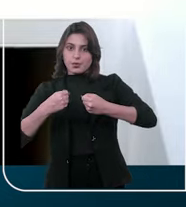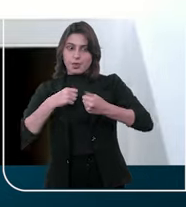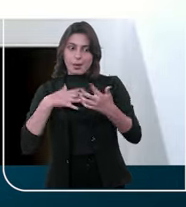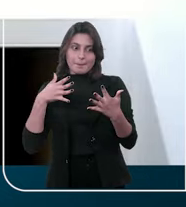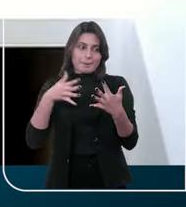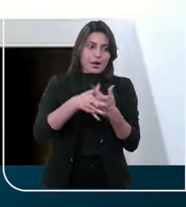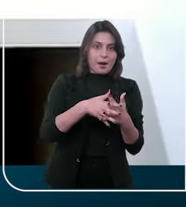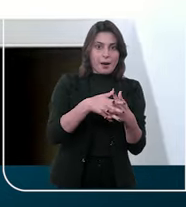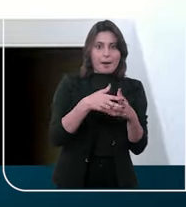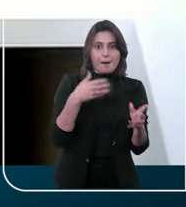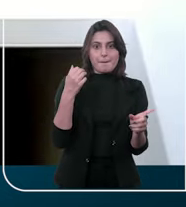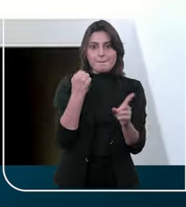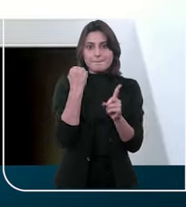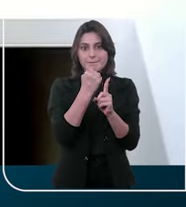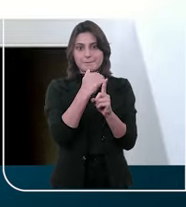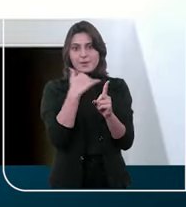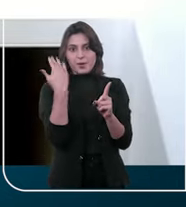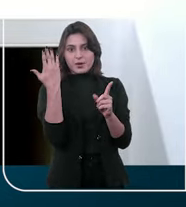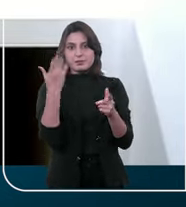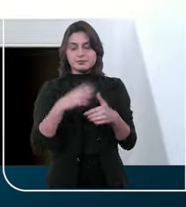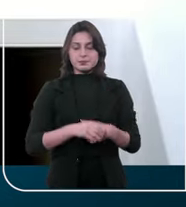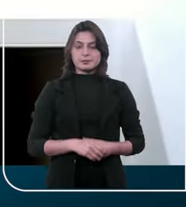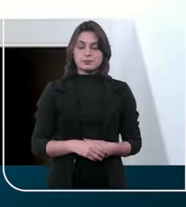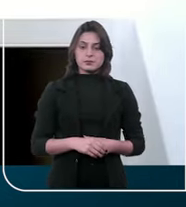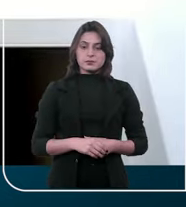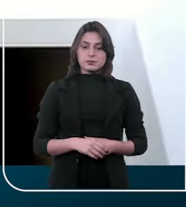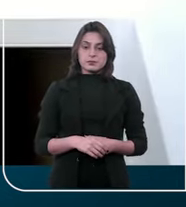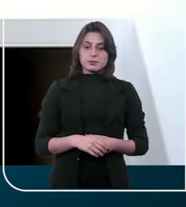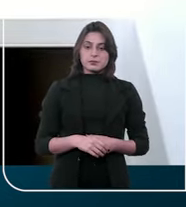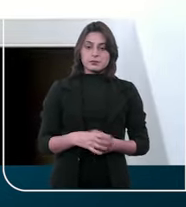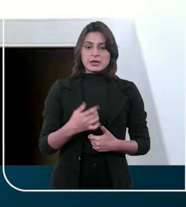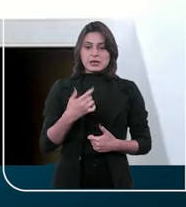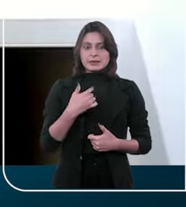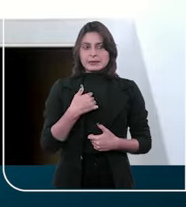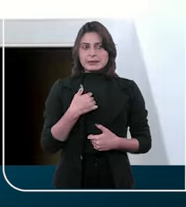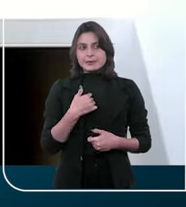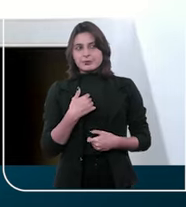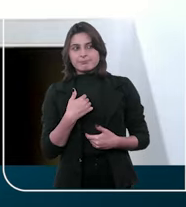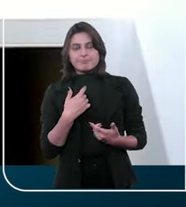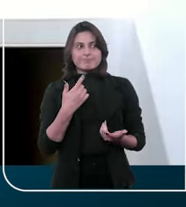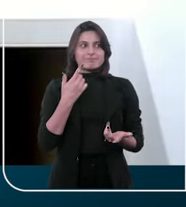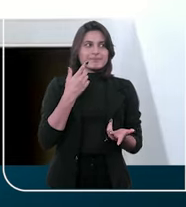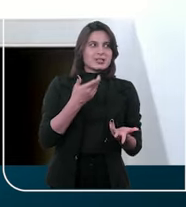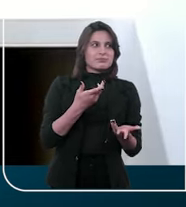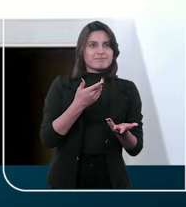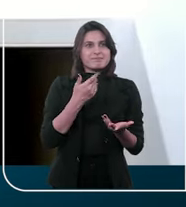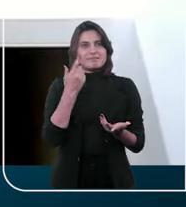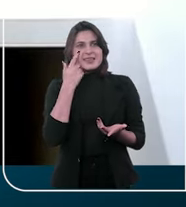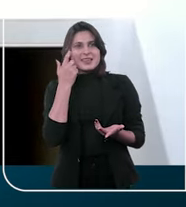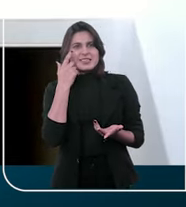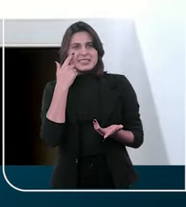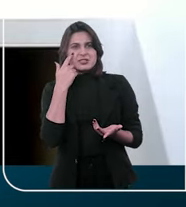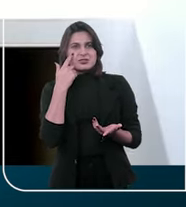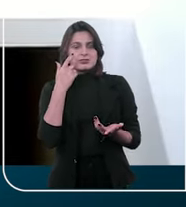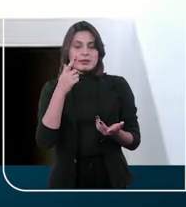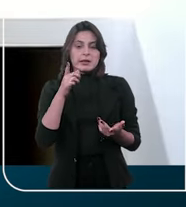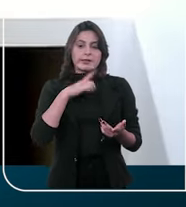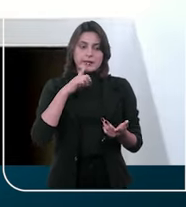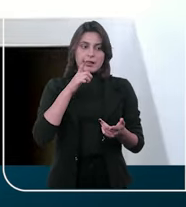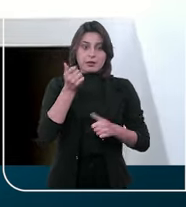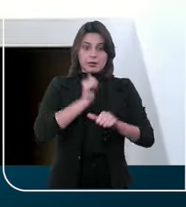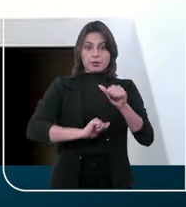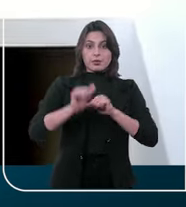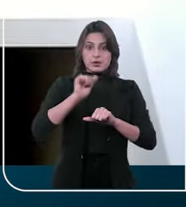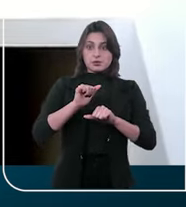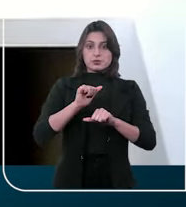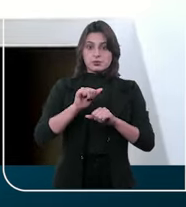tenho algumas críticas aos posicionamentos doutrinários mais recentes, mas houve uma alteração no Código de Trânsito Brasileiro